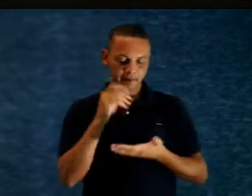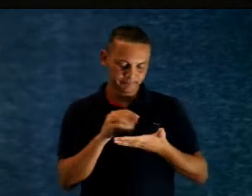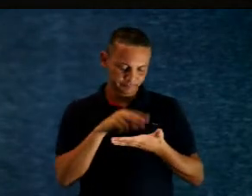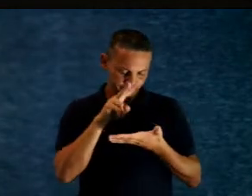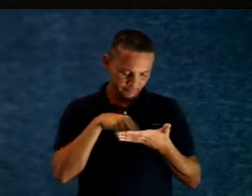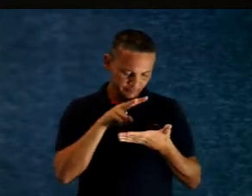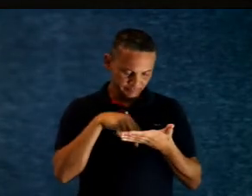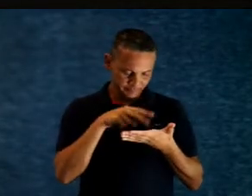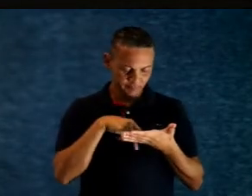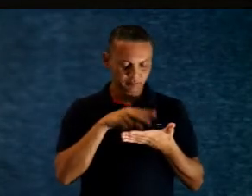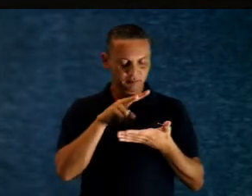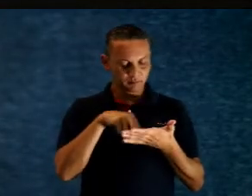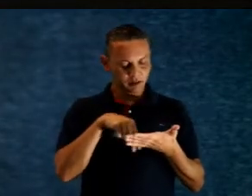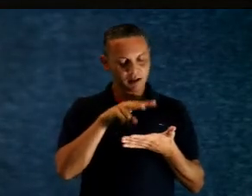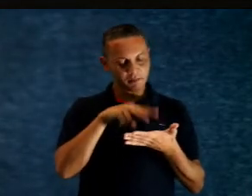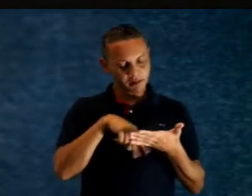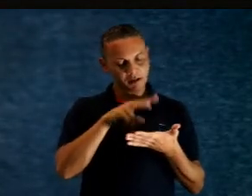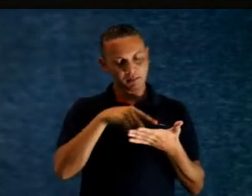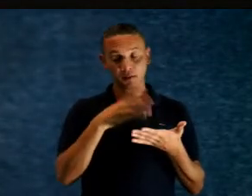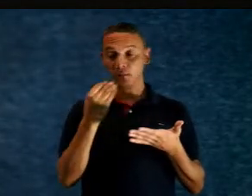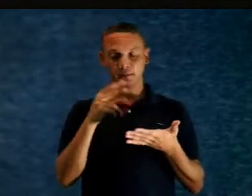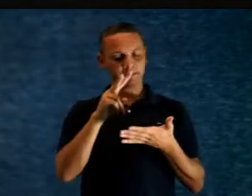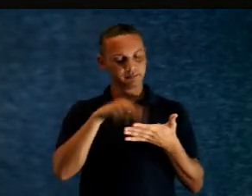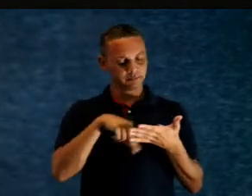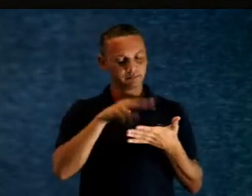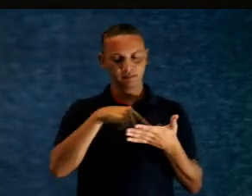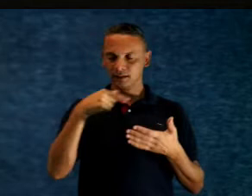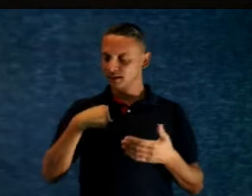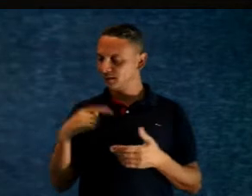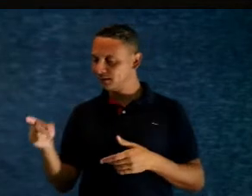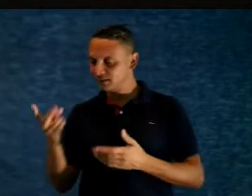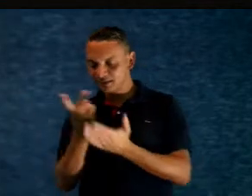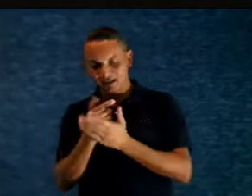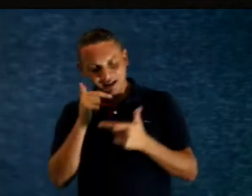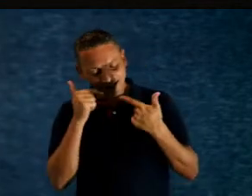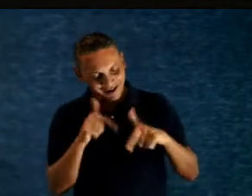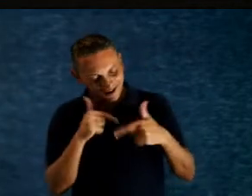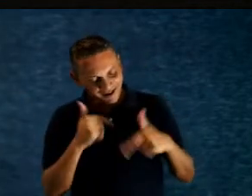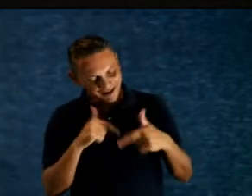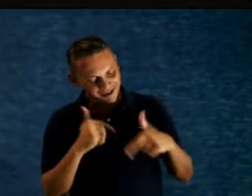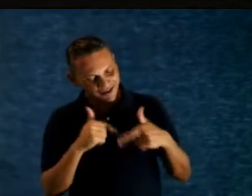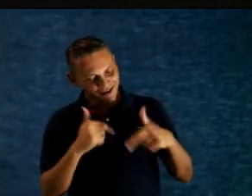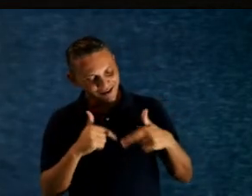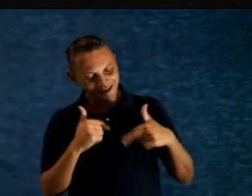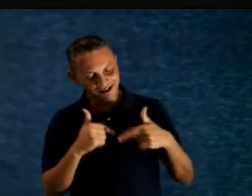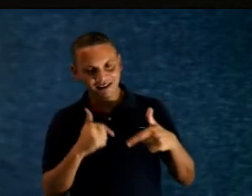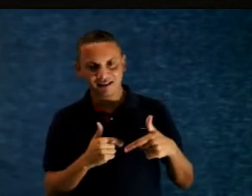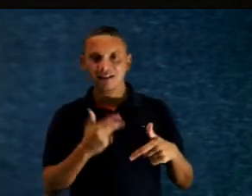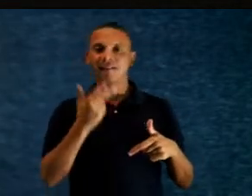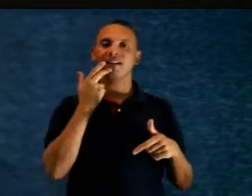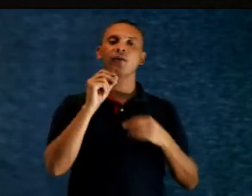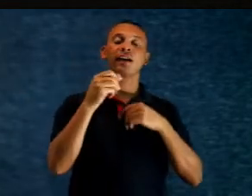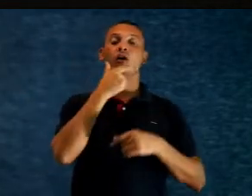exclamava deliciado: "Ah, se no Brasil esta é a bebida dos pobres, o que não será a bebida dos ricos?"